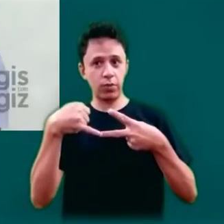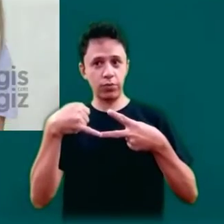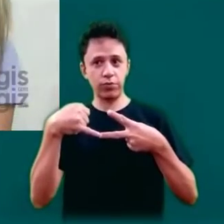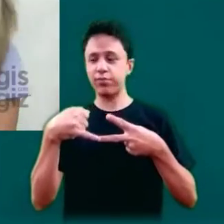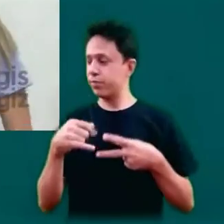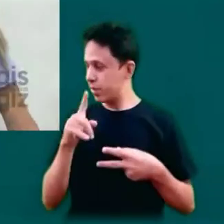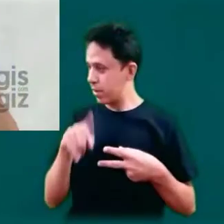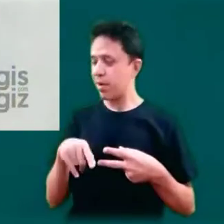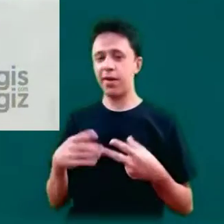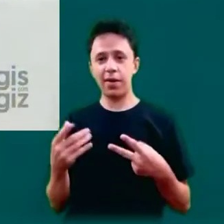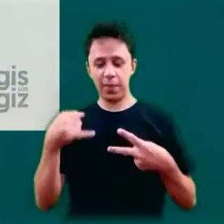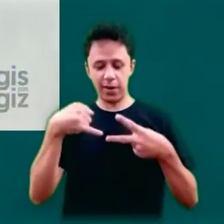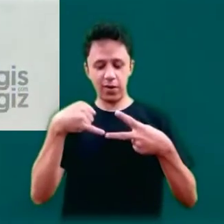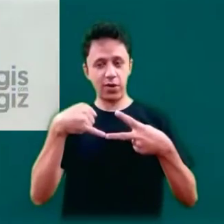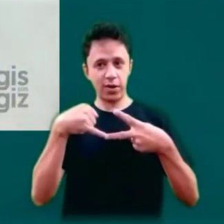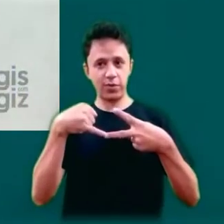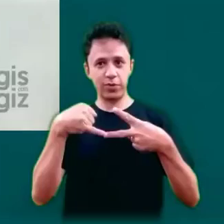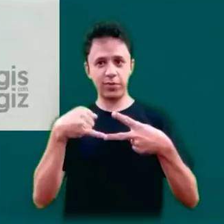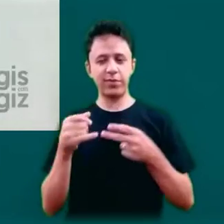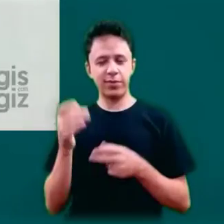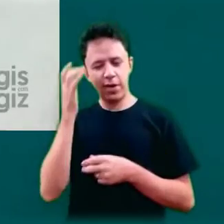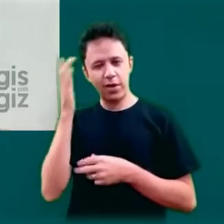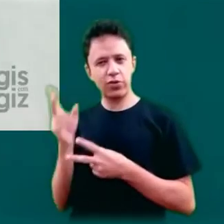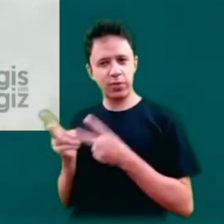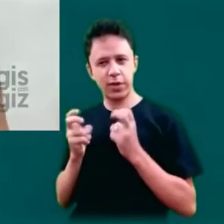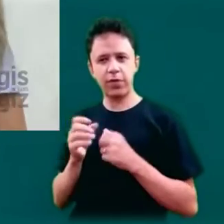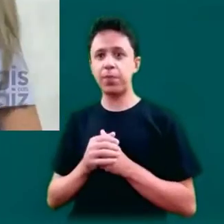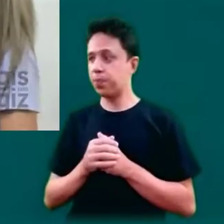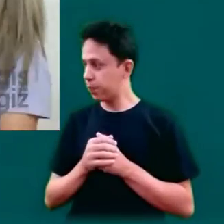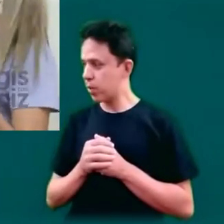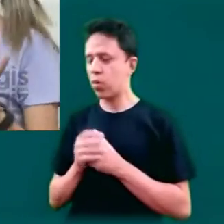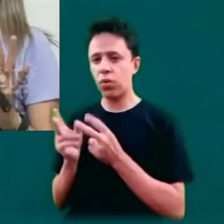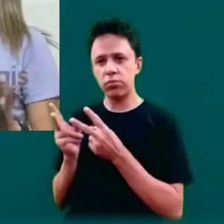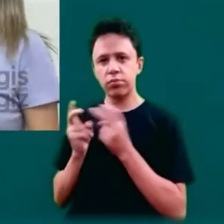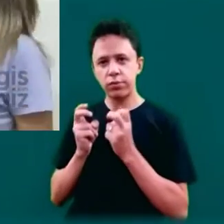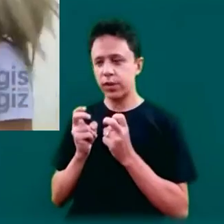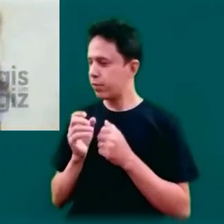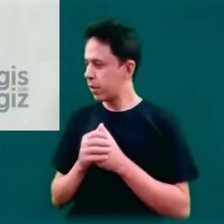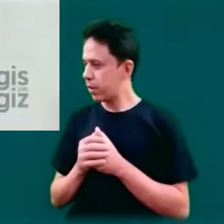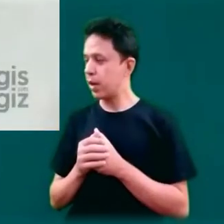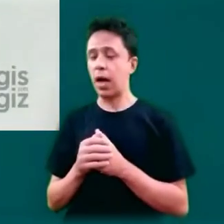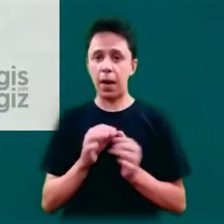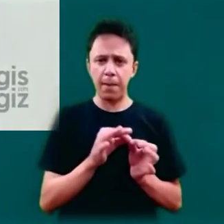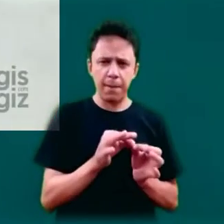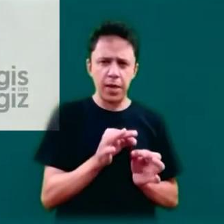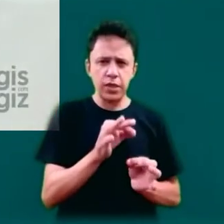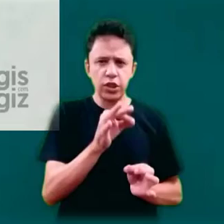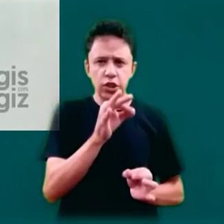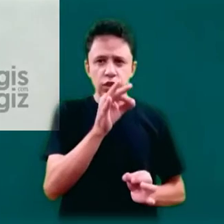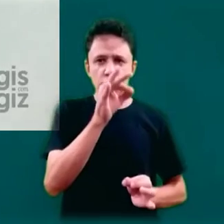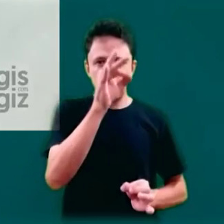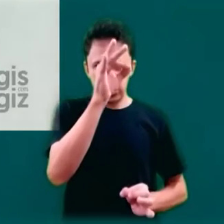paralelogramo assim, olhando pra ele, é um paralelogramo. É mais fácil de observar, né? E aí, se você observar, essa